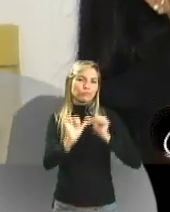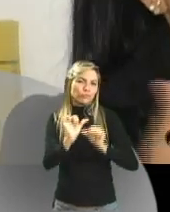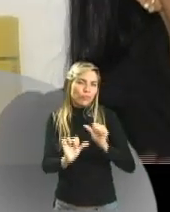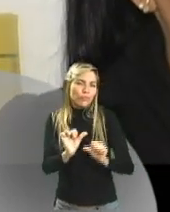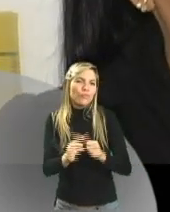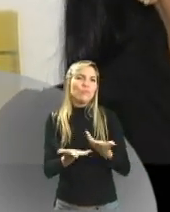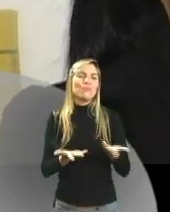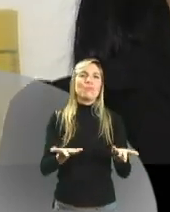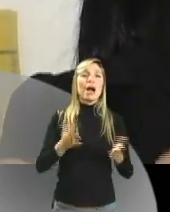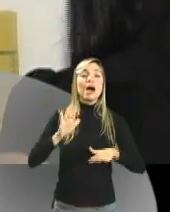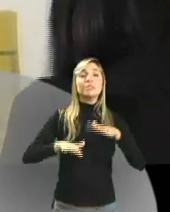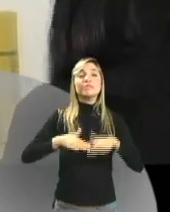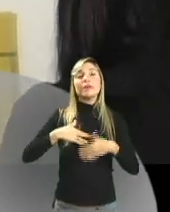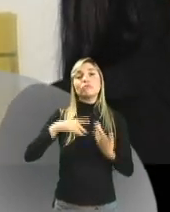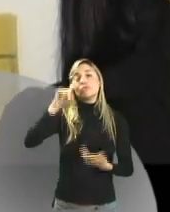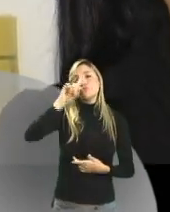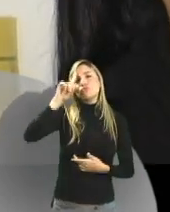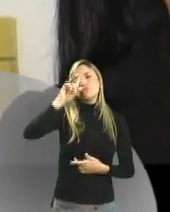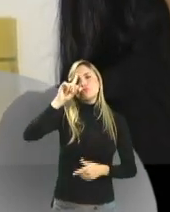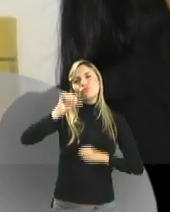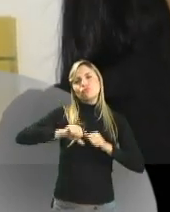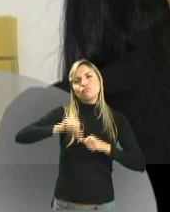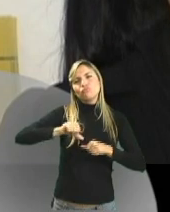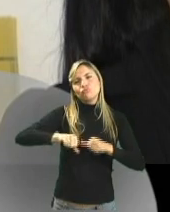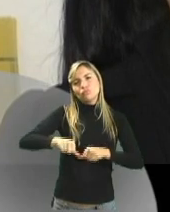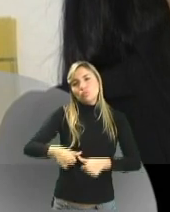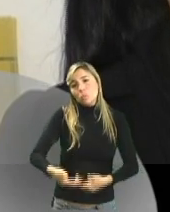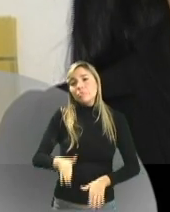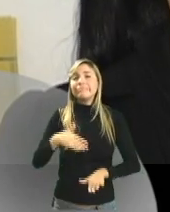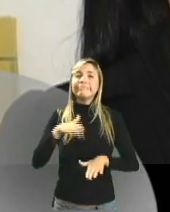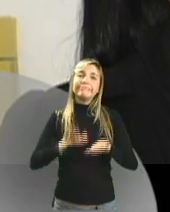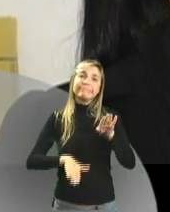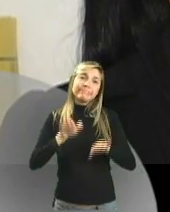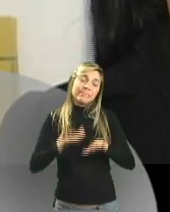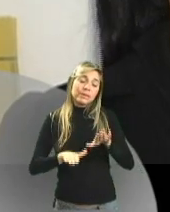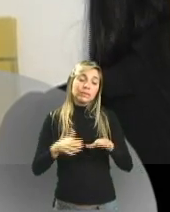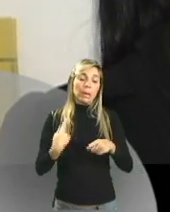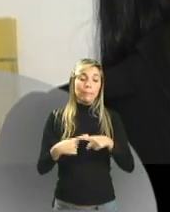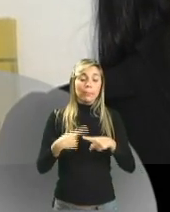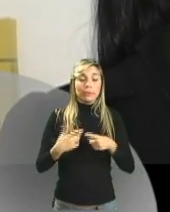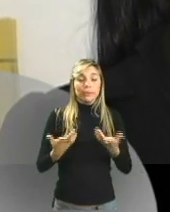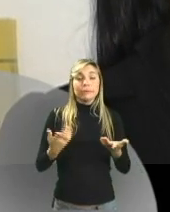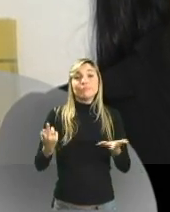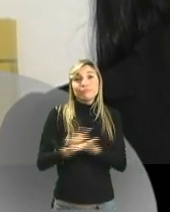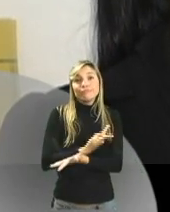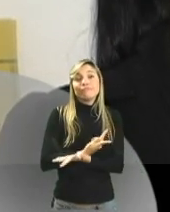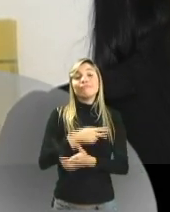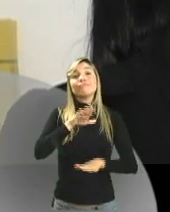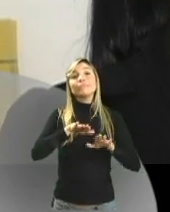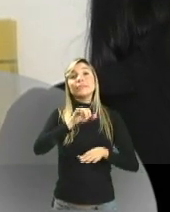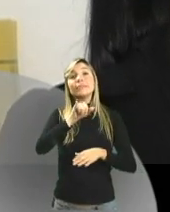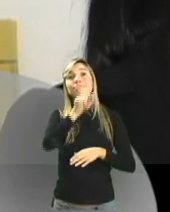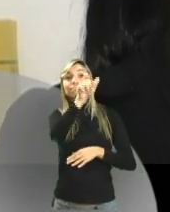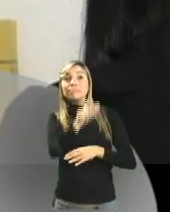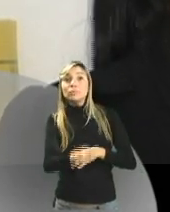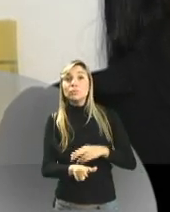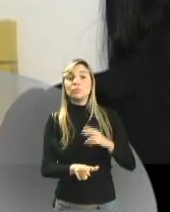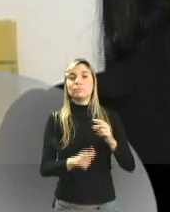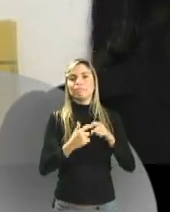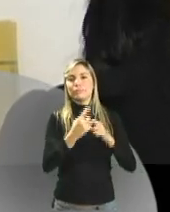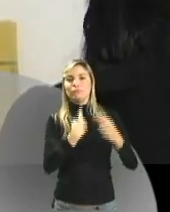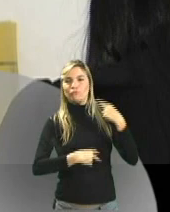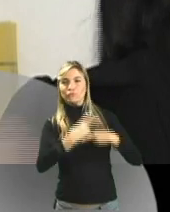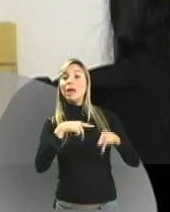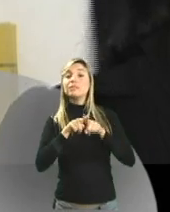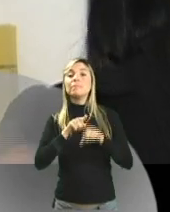de 4 em 4, alguns todos os dias. Isso vai ser feito com base na